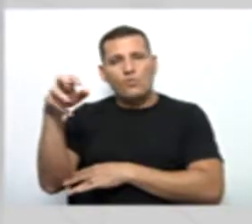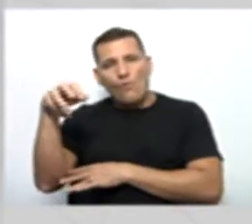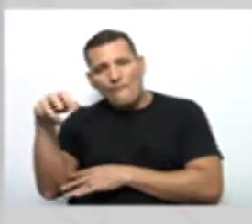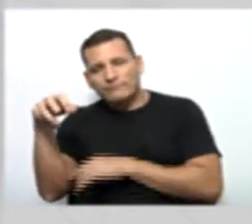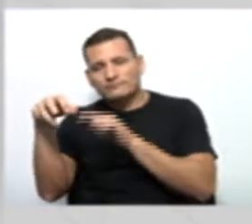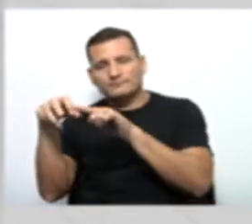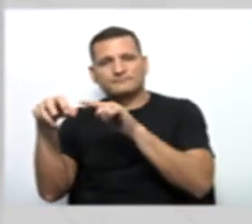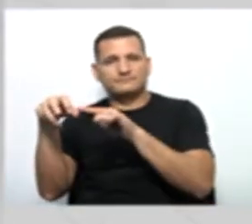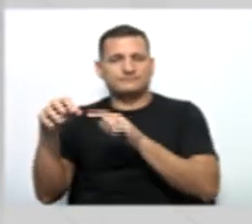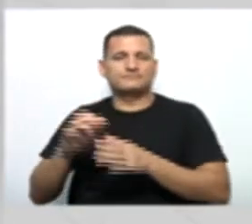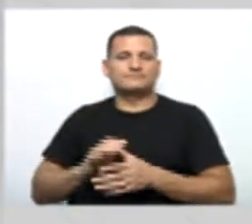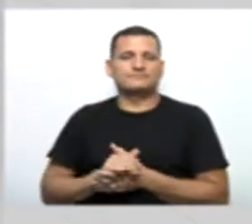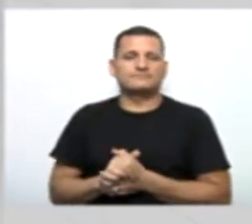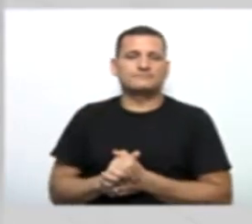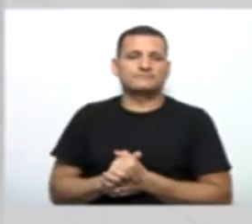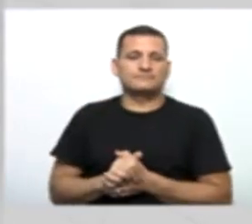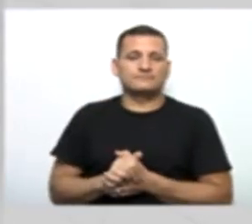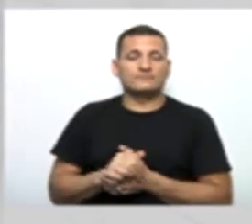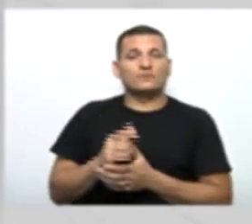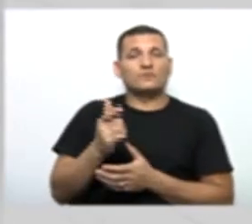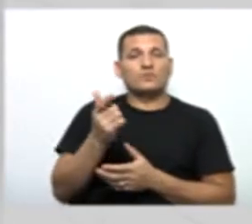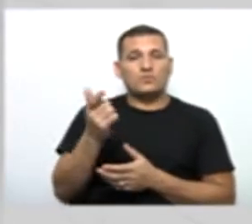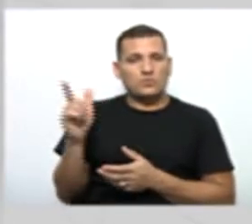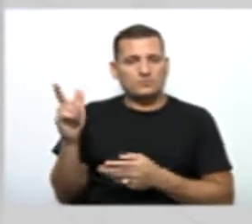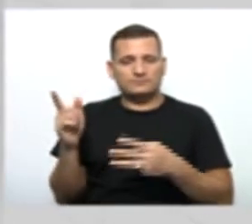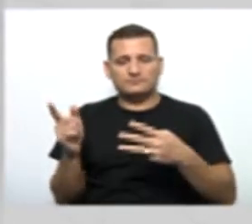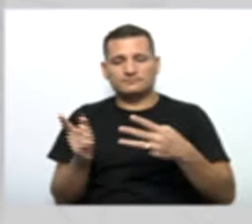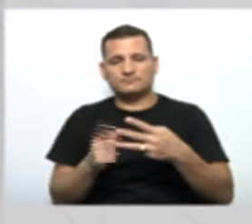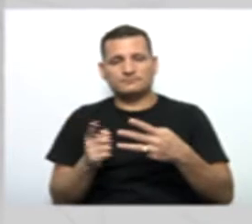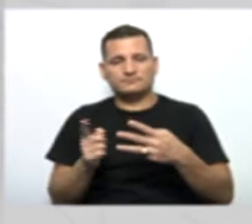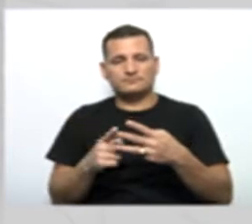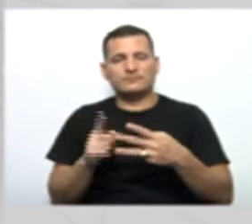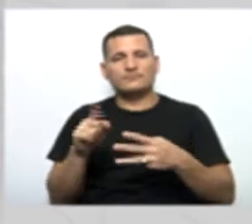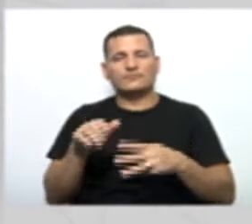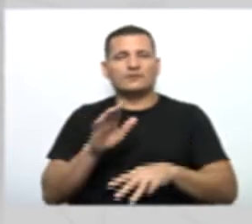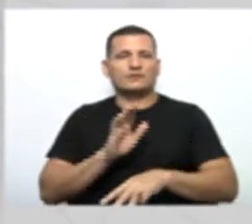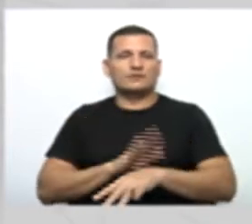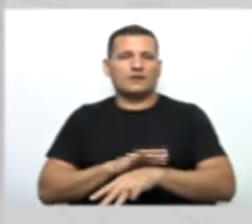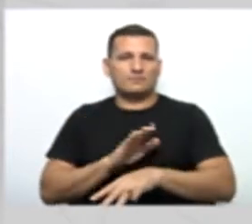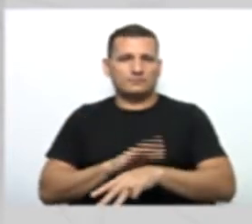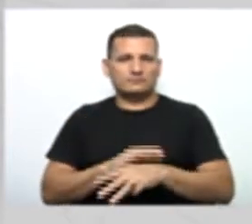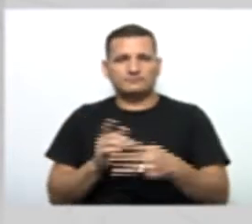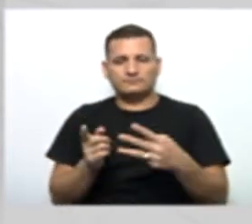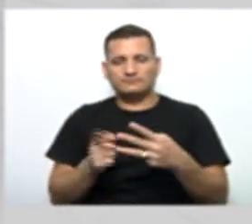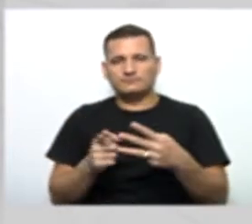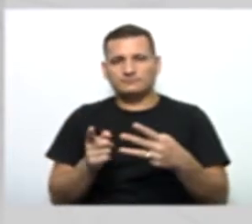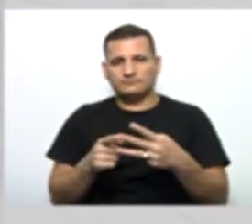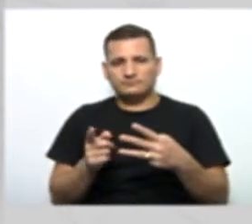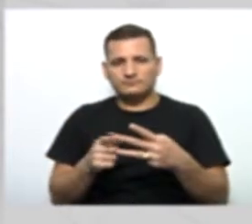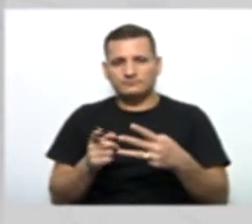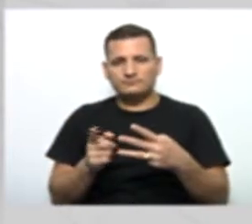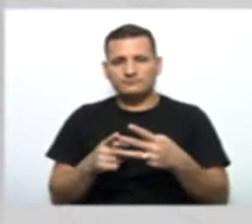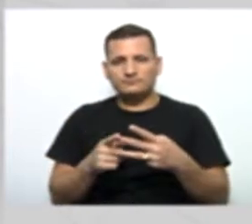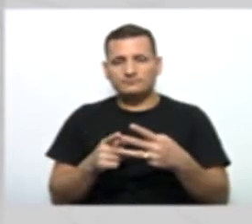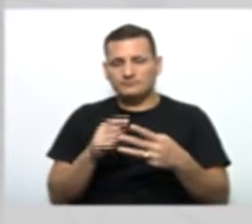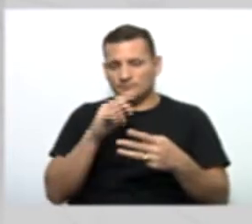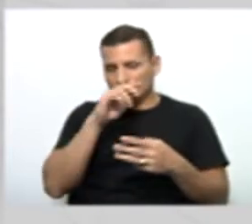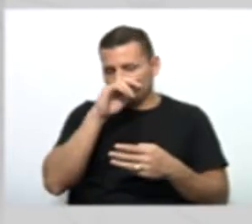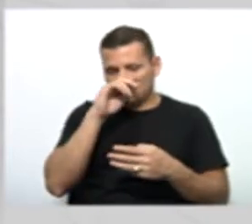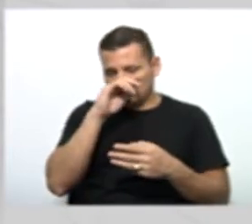O outro variável é o tempo, é a frequência com que esses dejetos são lançados. Se